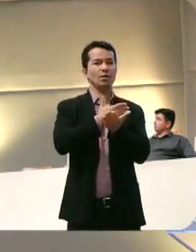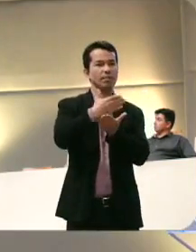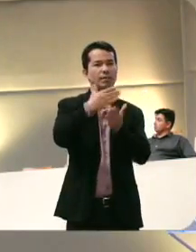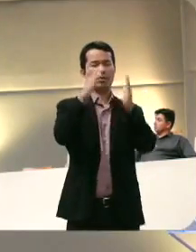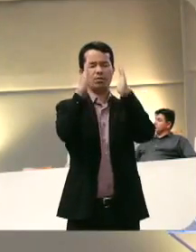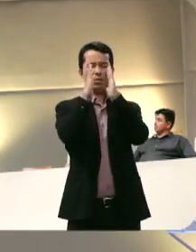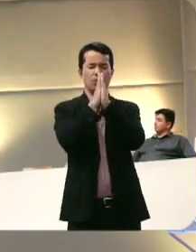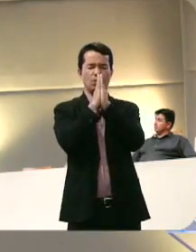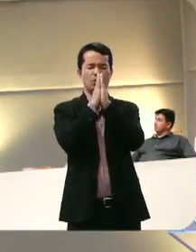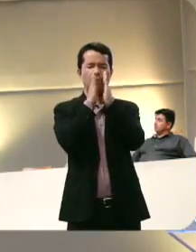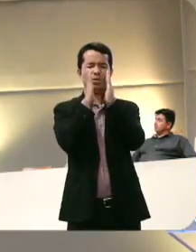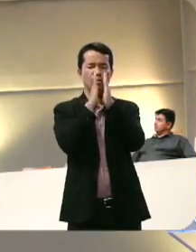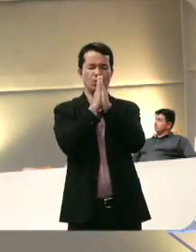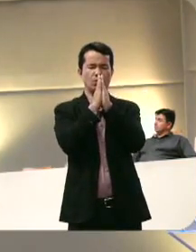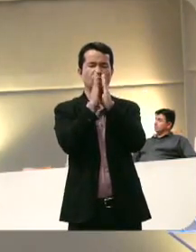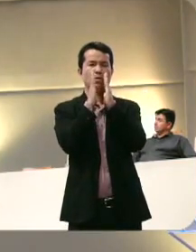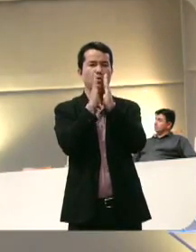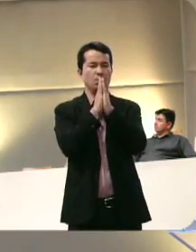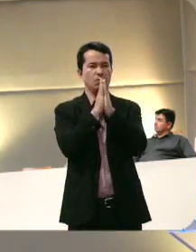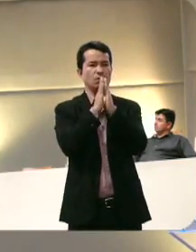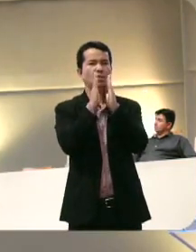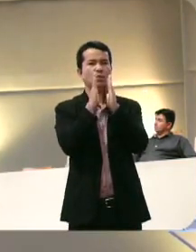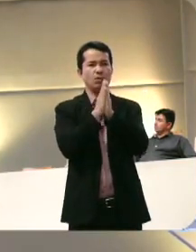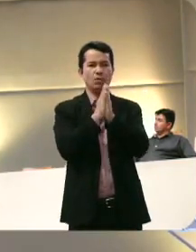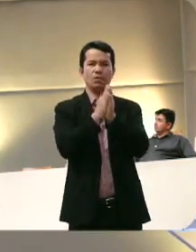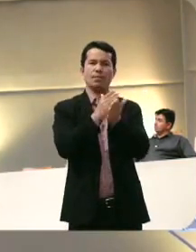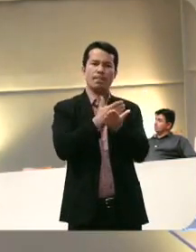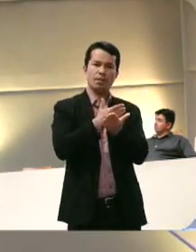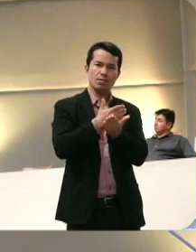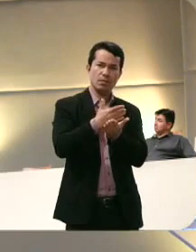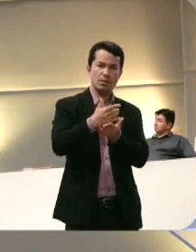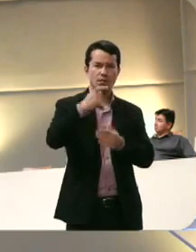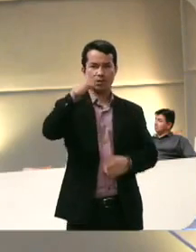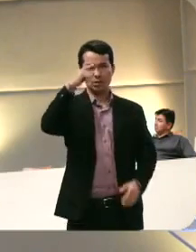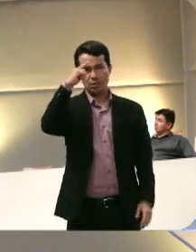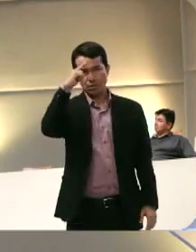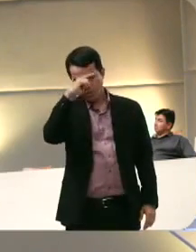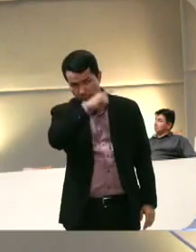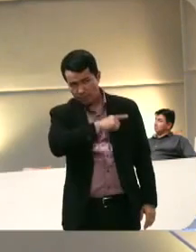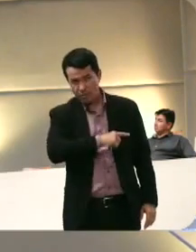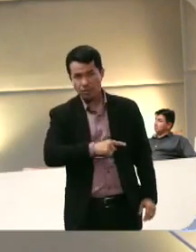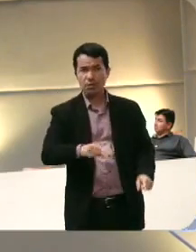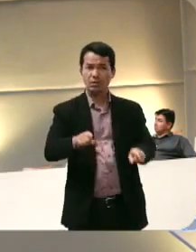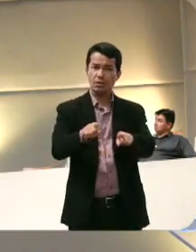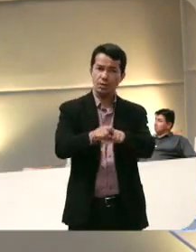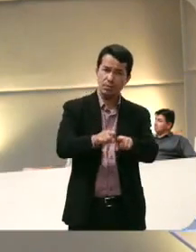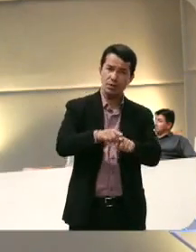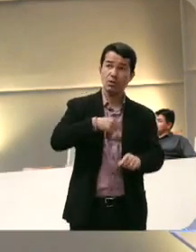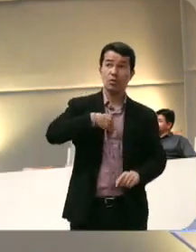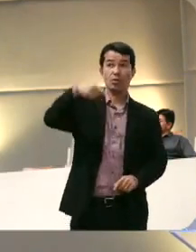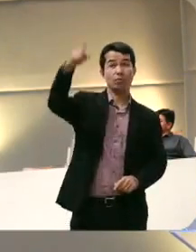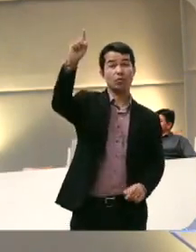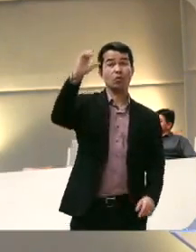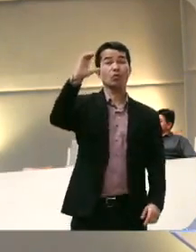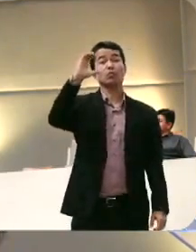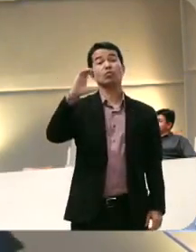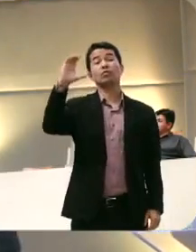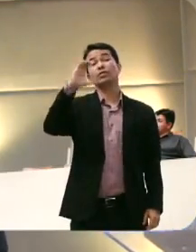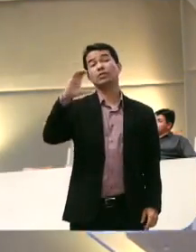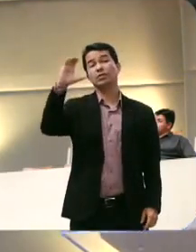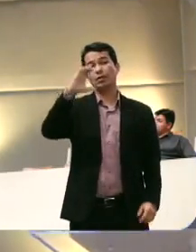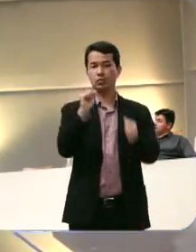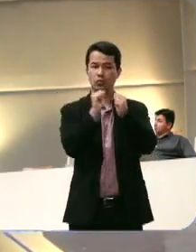orar. E foi assim, difícil no começo. Aí nós fomos para a Convenção Batista Brasileira.